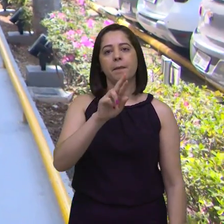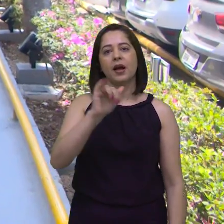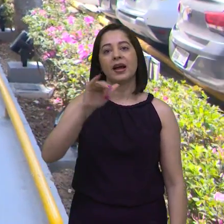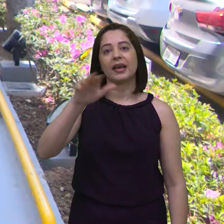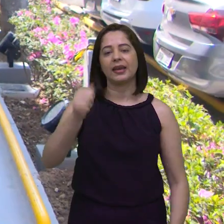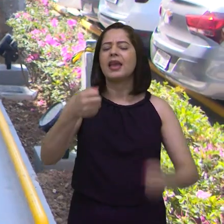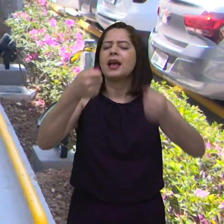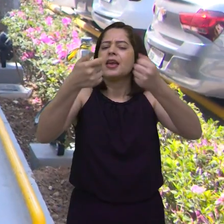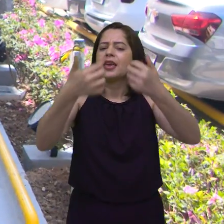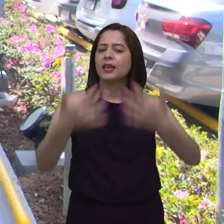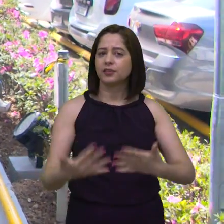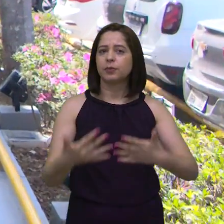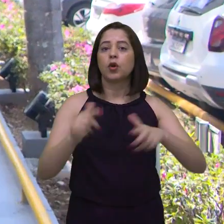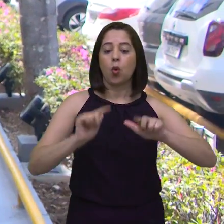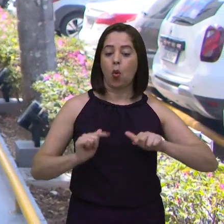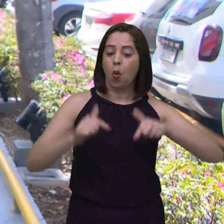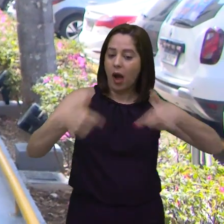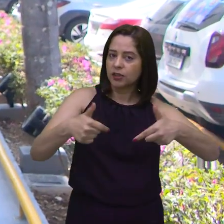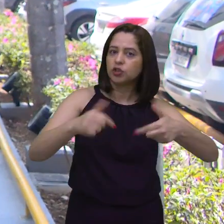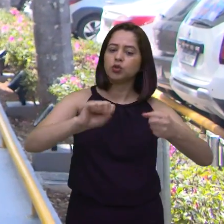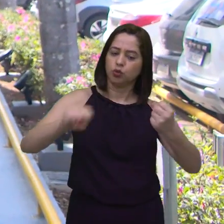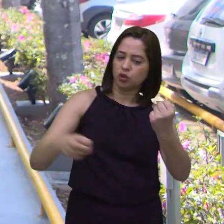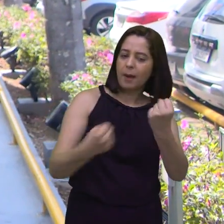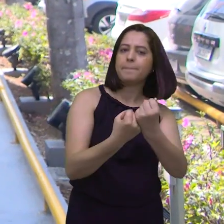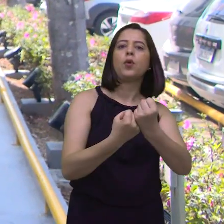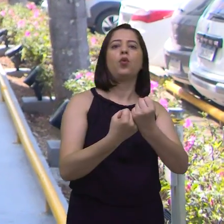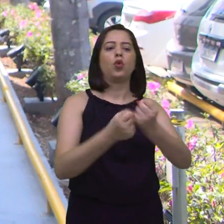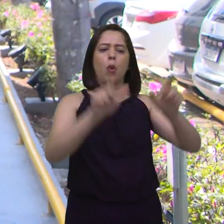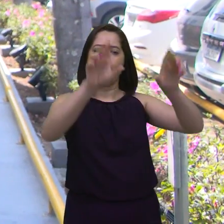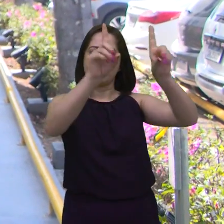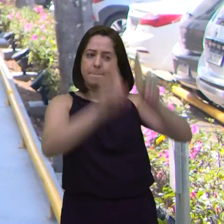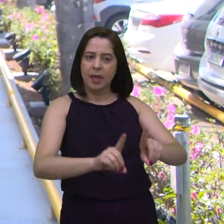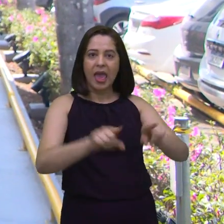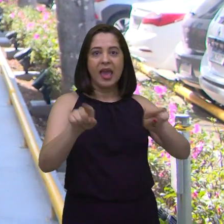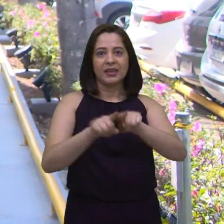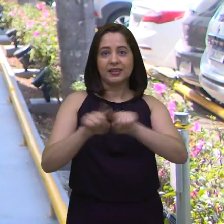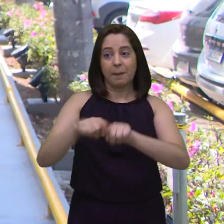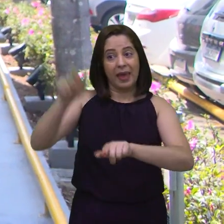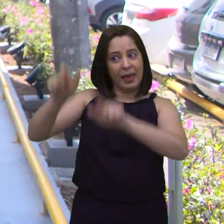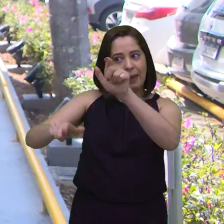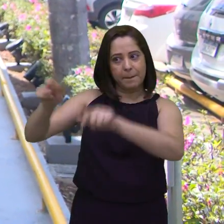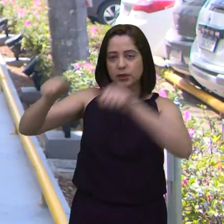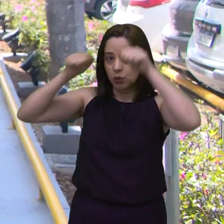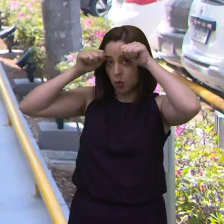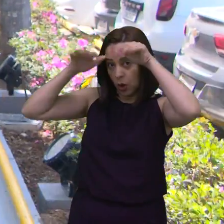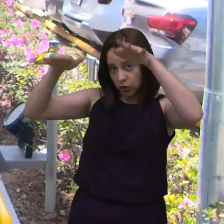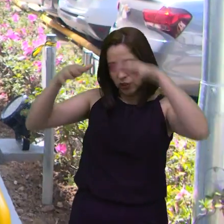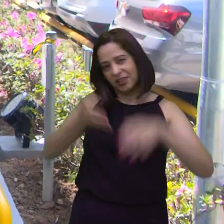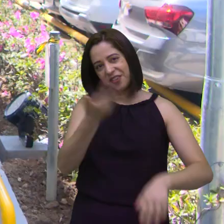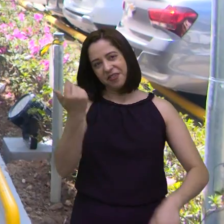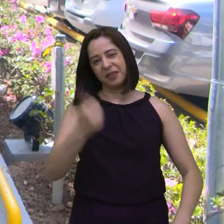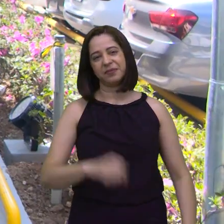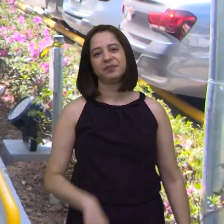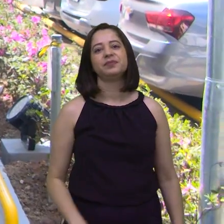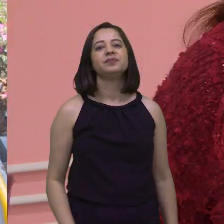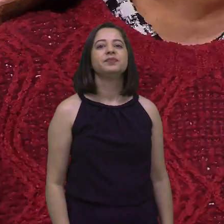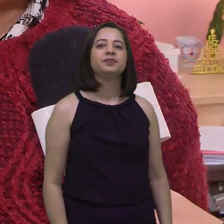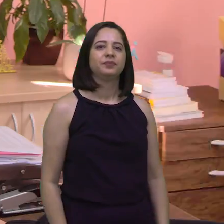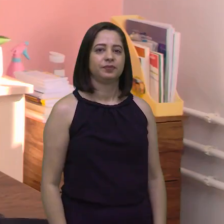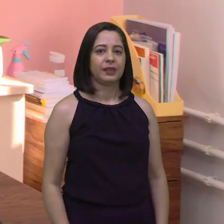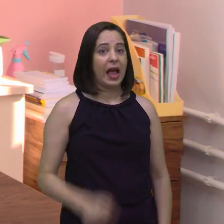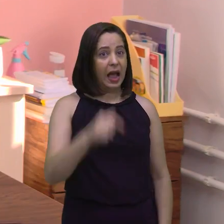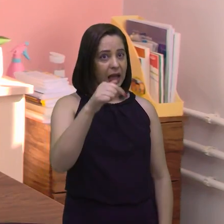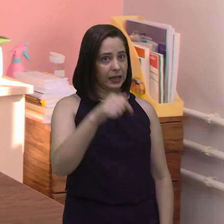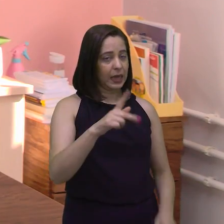Quitéria. Ela falou um pouquinho sobre as políticas municipais de apoio a PCDs e pessoas com transtorno de espectro autista. Bora lá conferir.